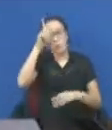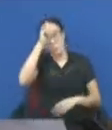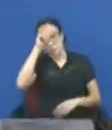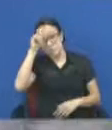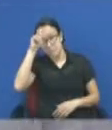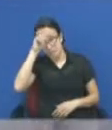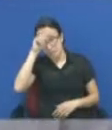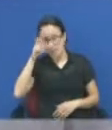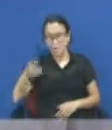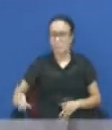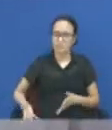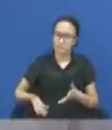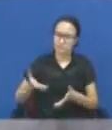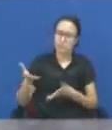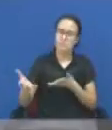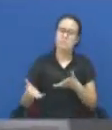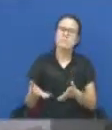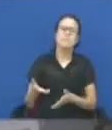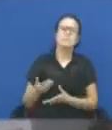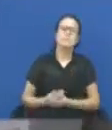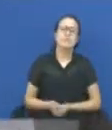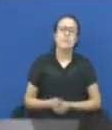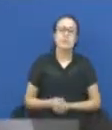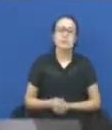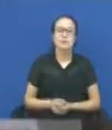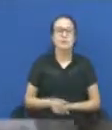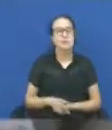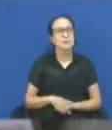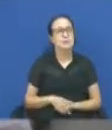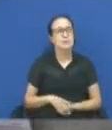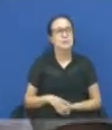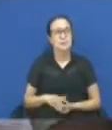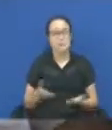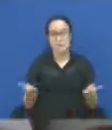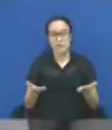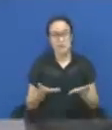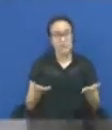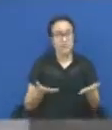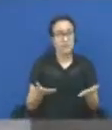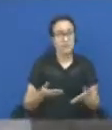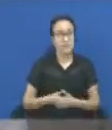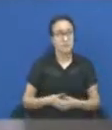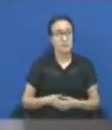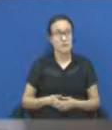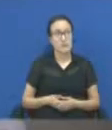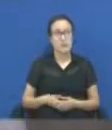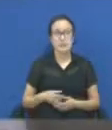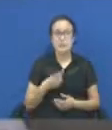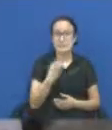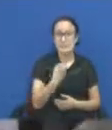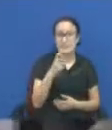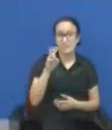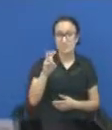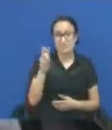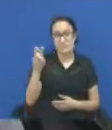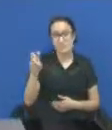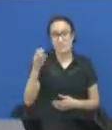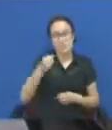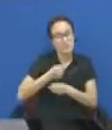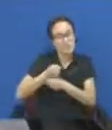são obras da Igreja Presbiteriana do Brasil. E agora, completando 155